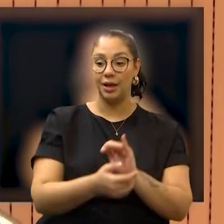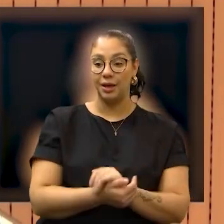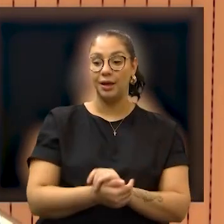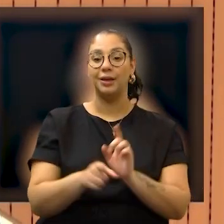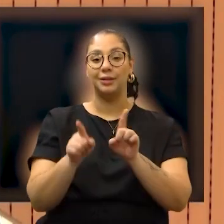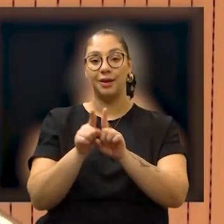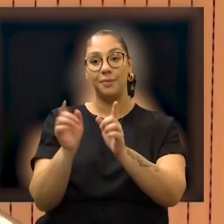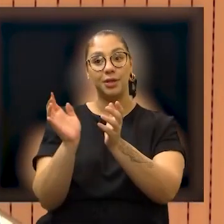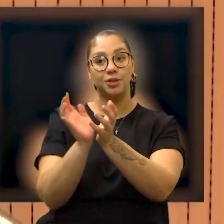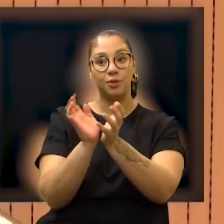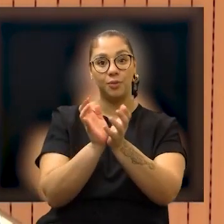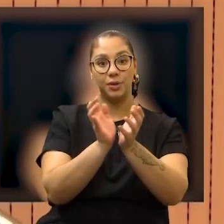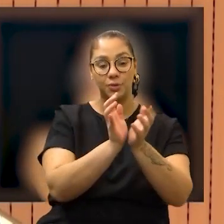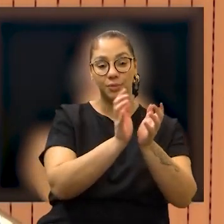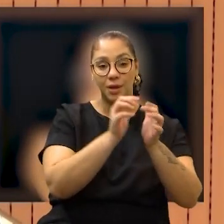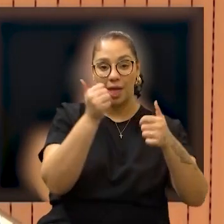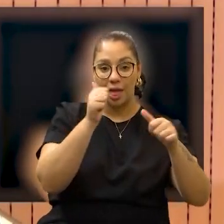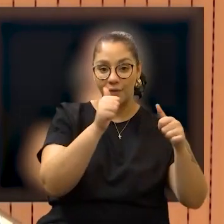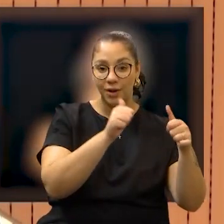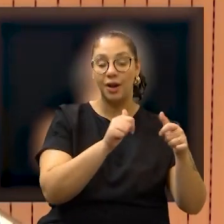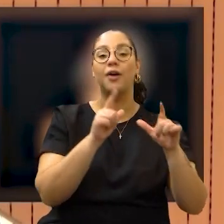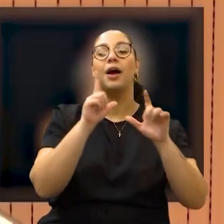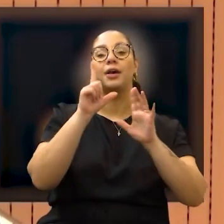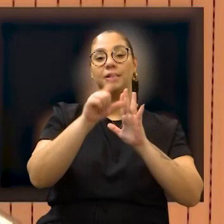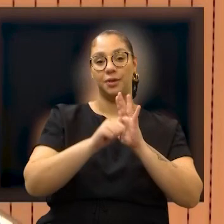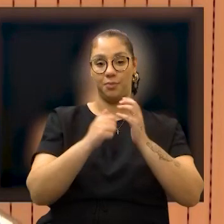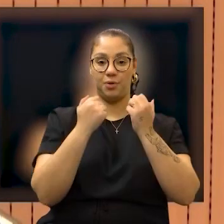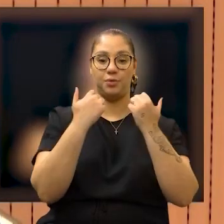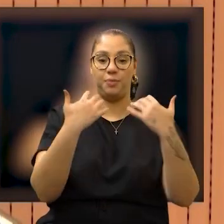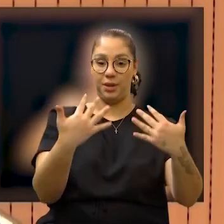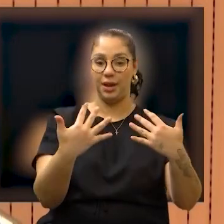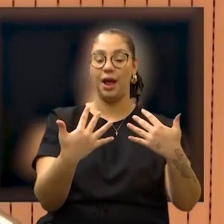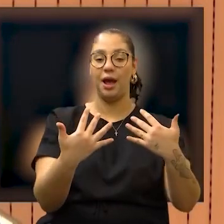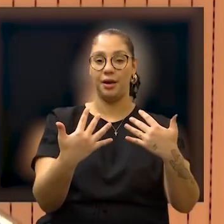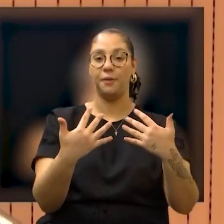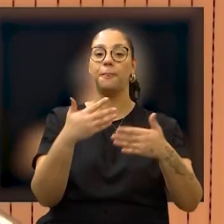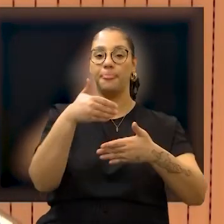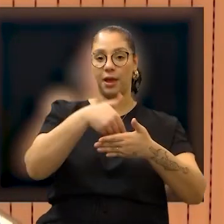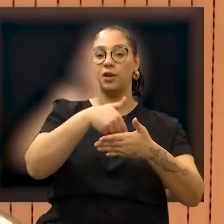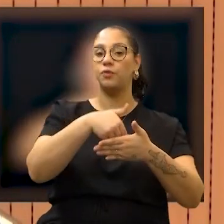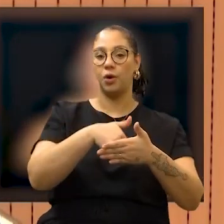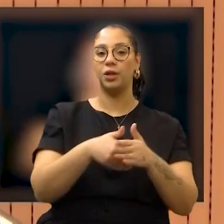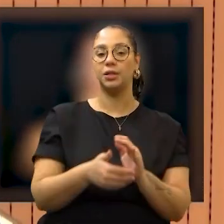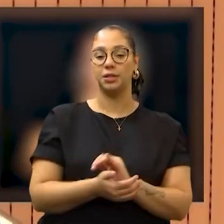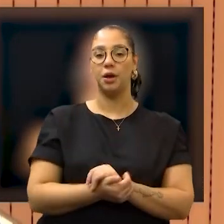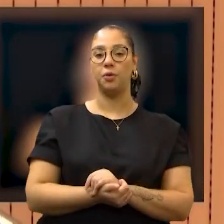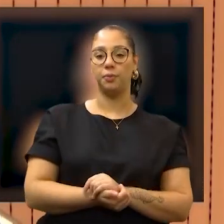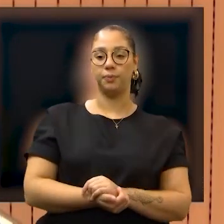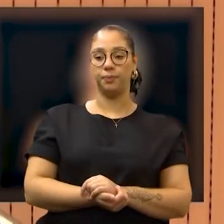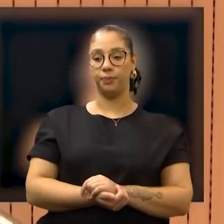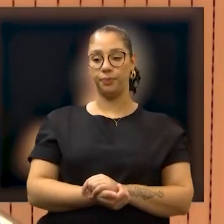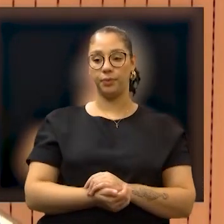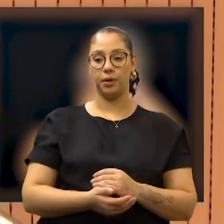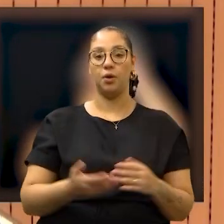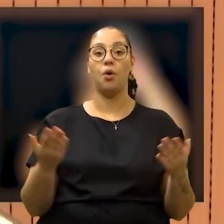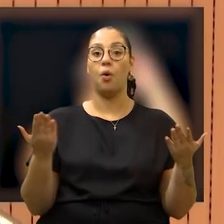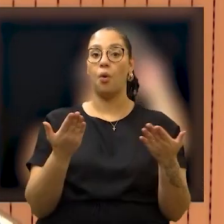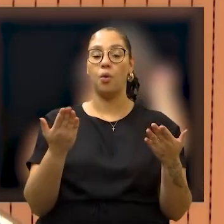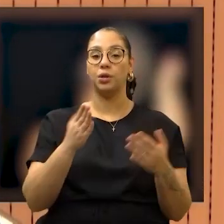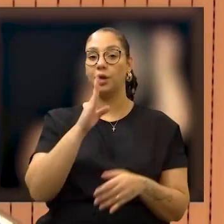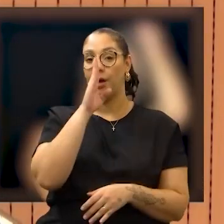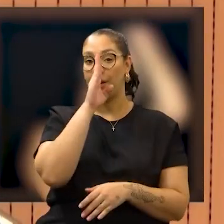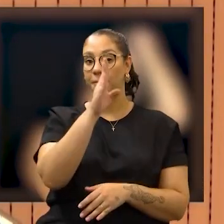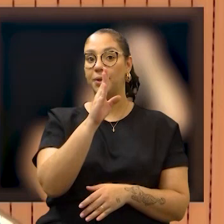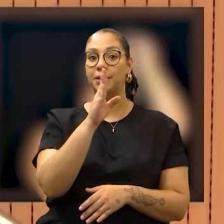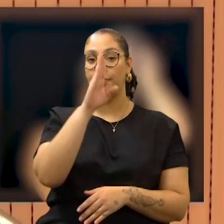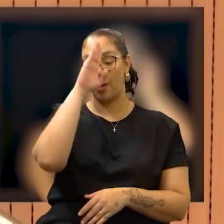passa por algumas comissões e depois vem para o plenário para a votação. Hoje, o